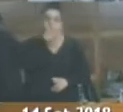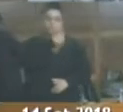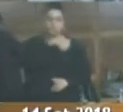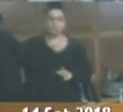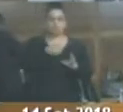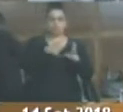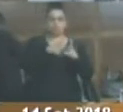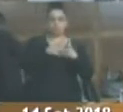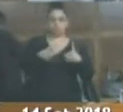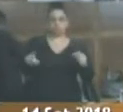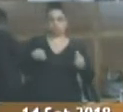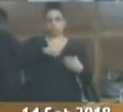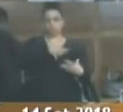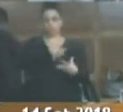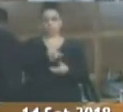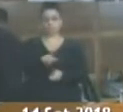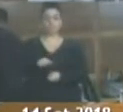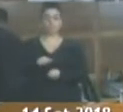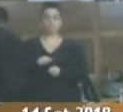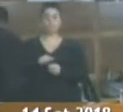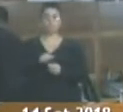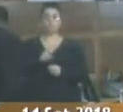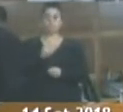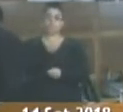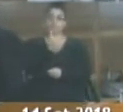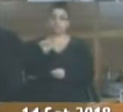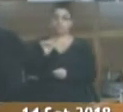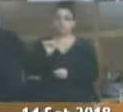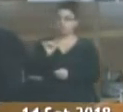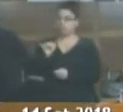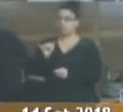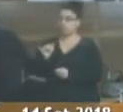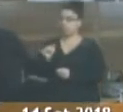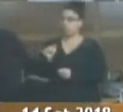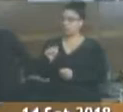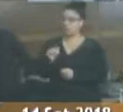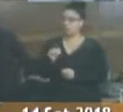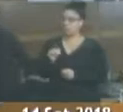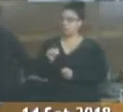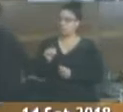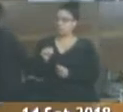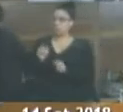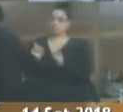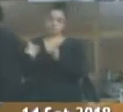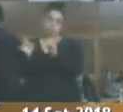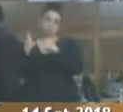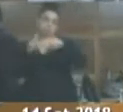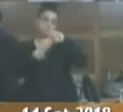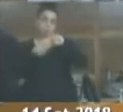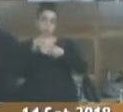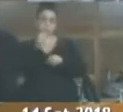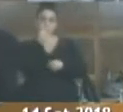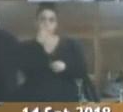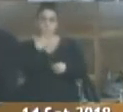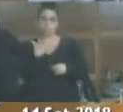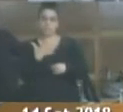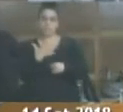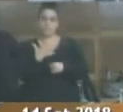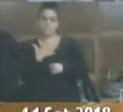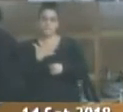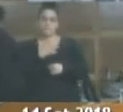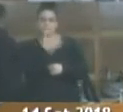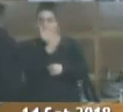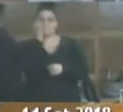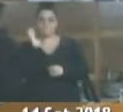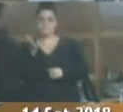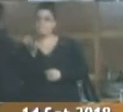extinção, vamos colocar no mercado nacional um produto de altíssima qualidade. E quem já comeu